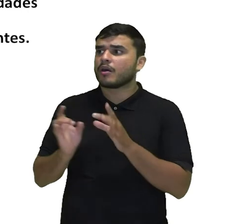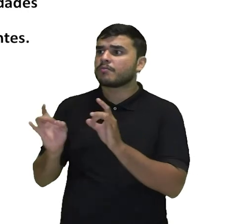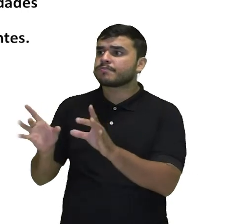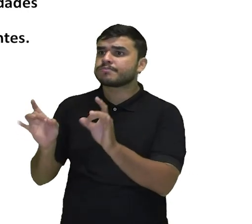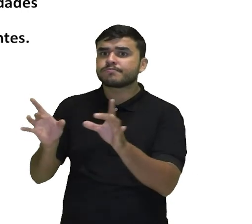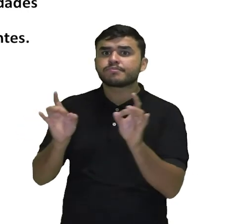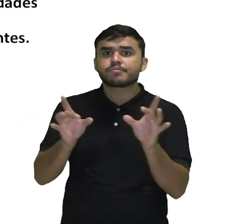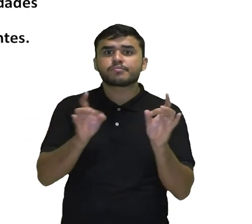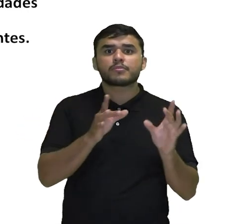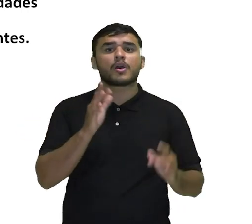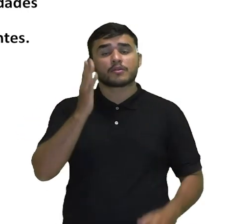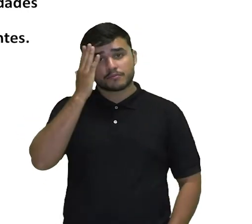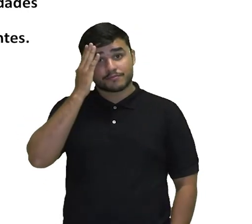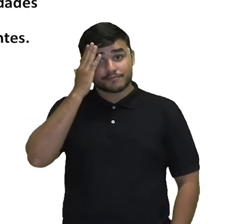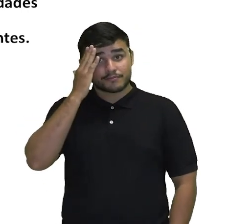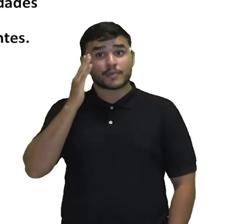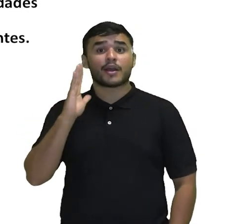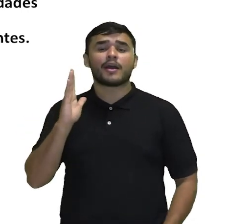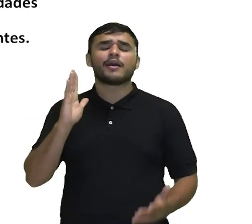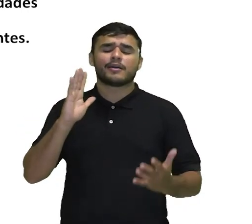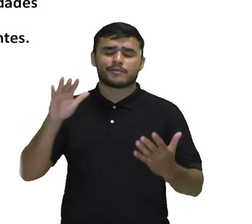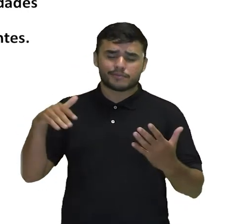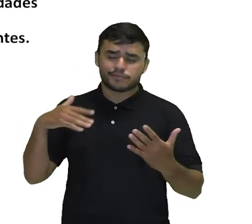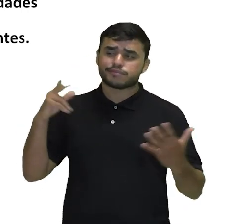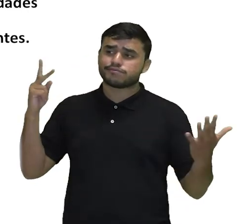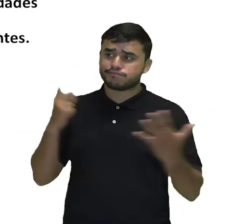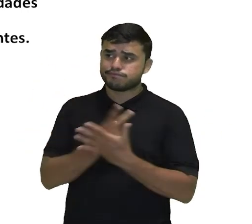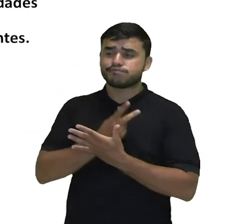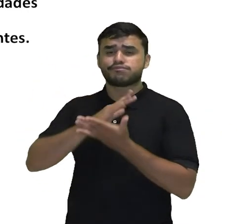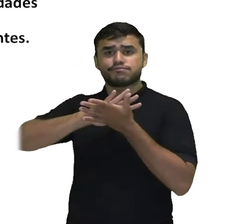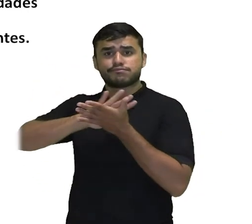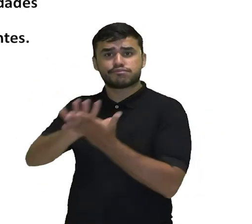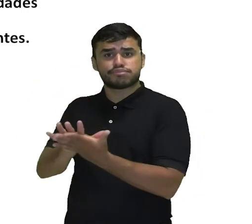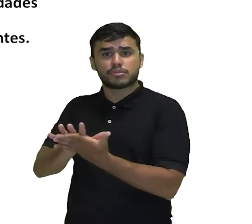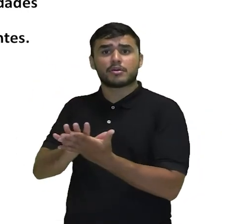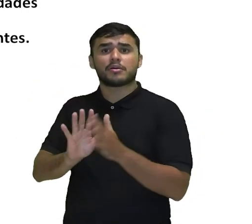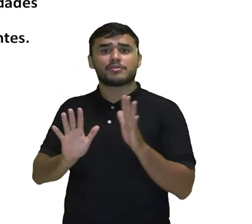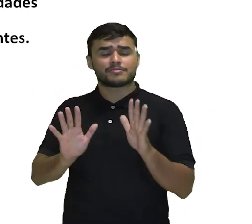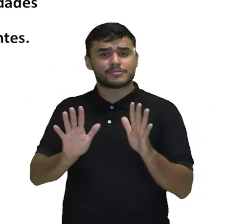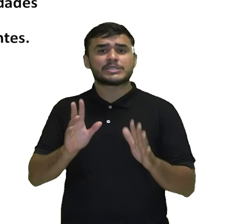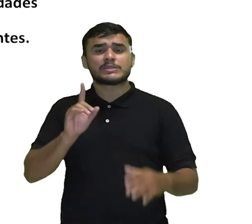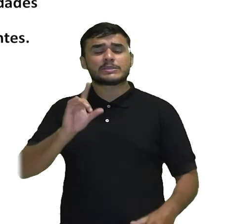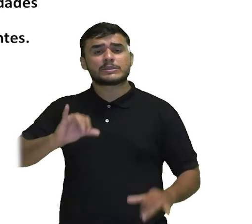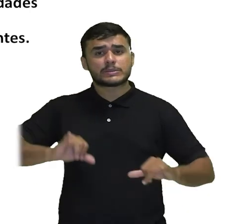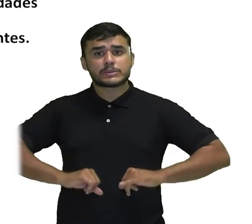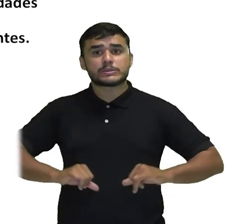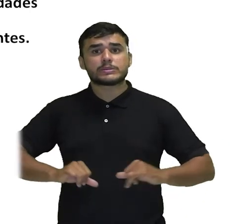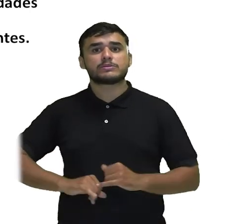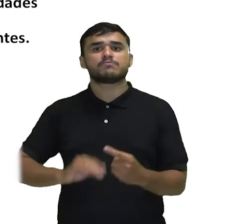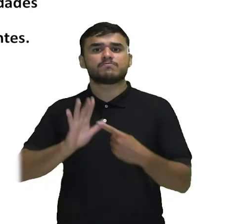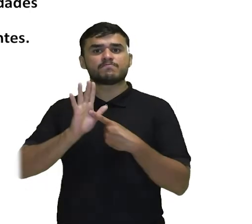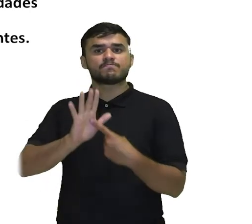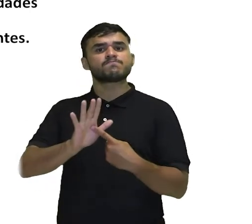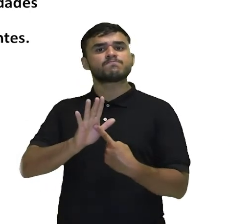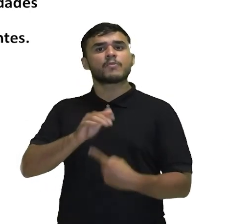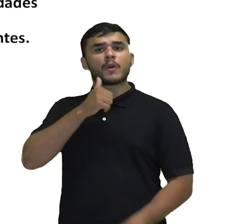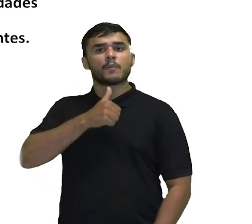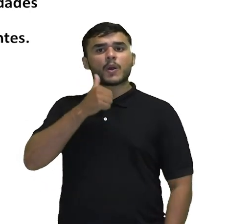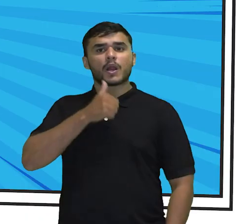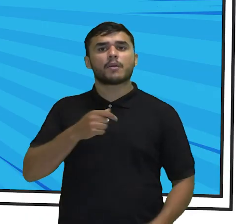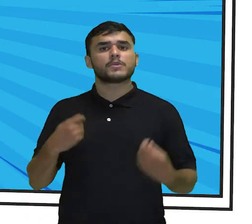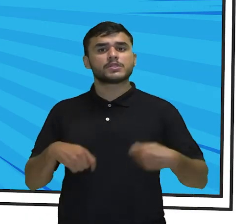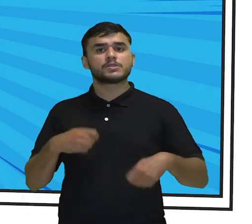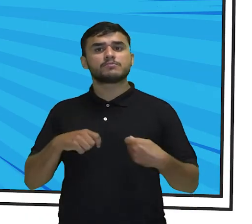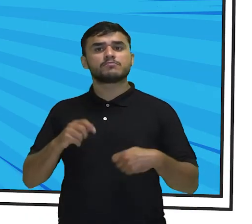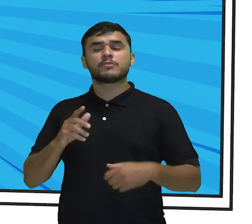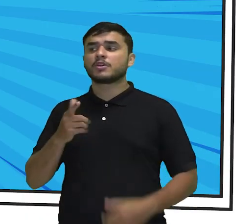sociabilização. E, infelizmente, os preconceitos ainda são muito grandes. Mas isso já mostra a que a mulher veio, a que existe